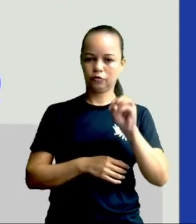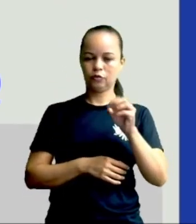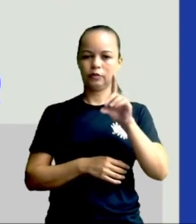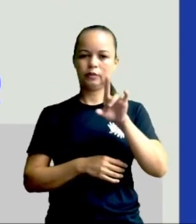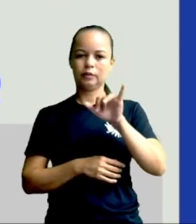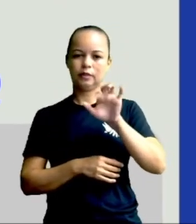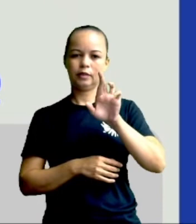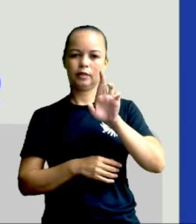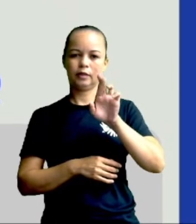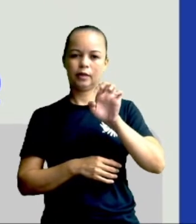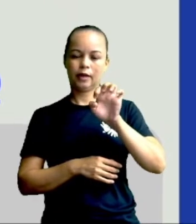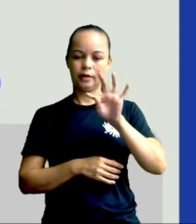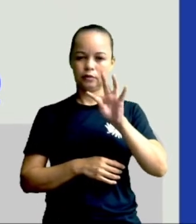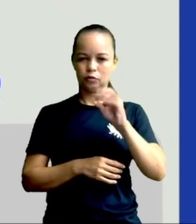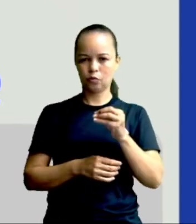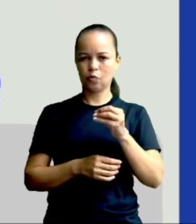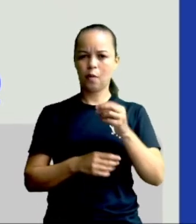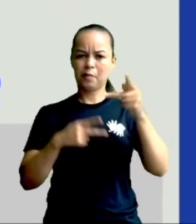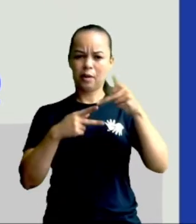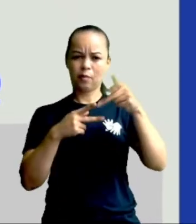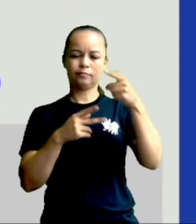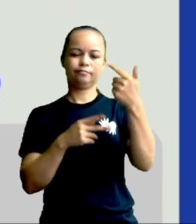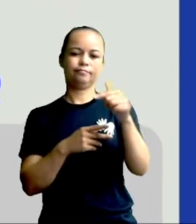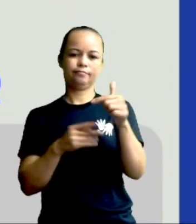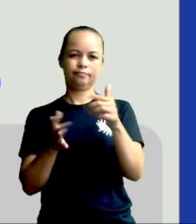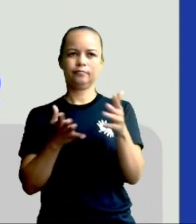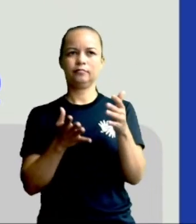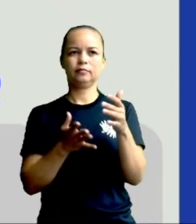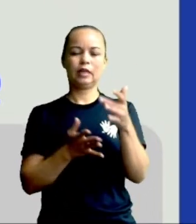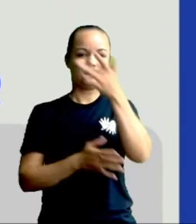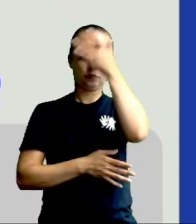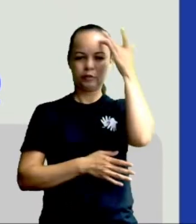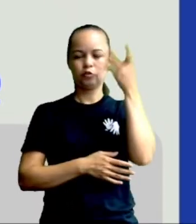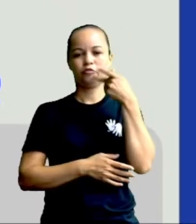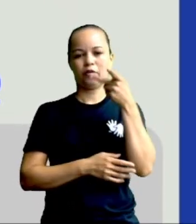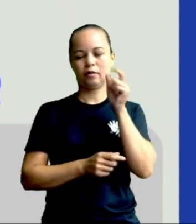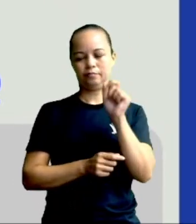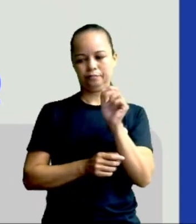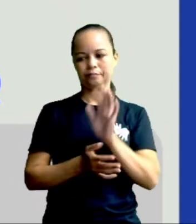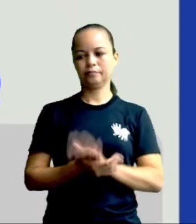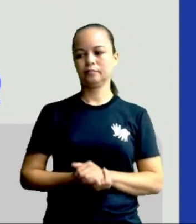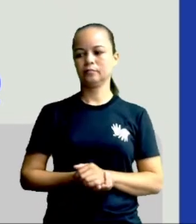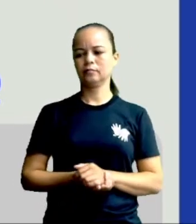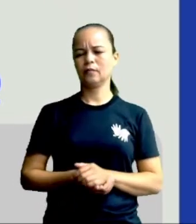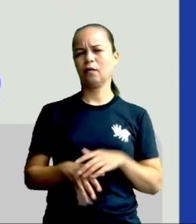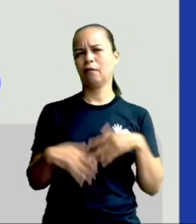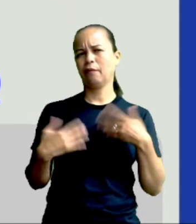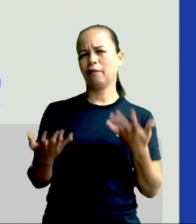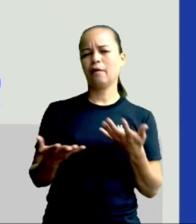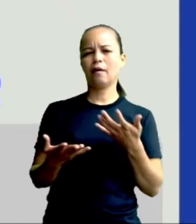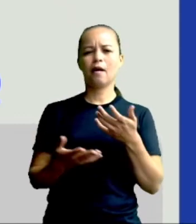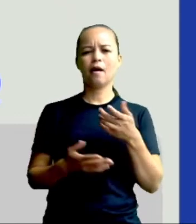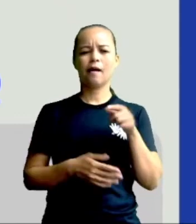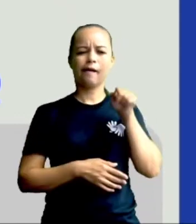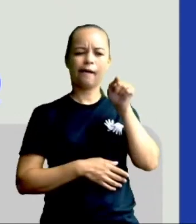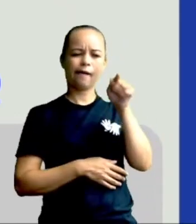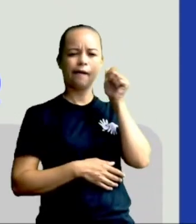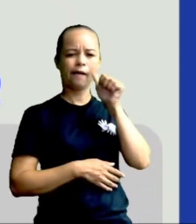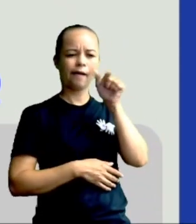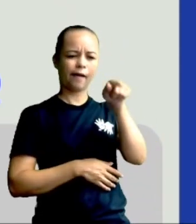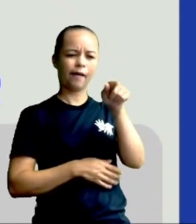preposição Geralmente as pessoas dizem assim ah ela namora com